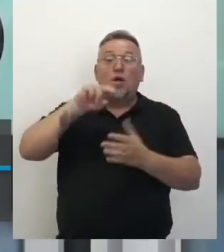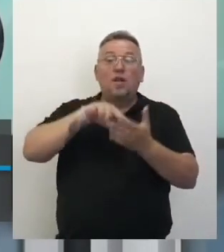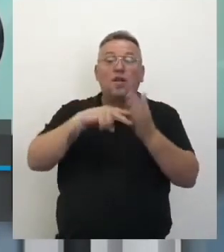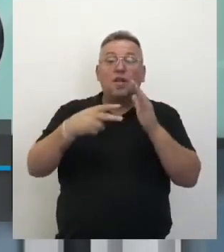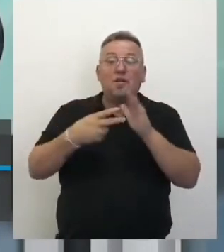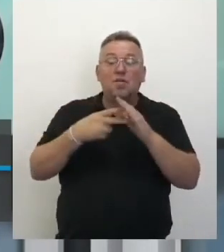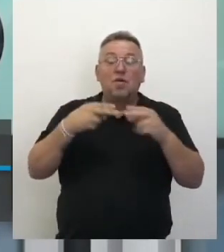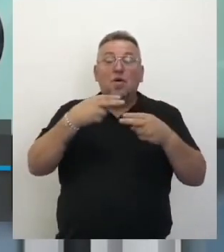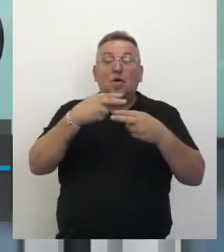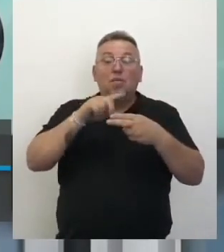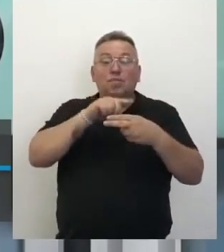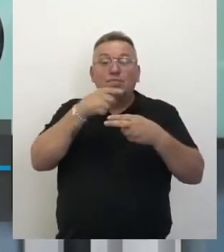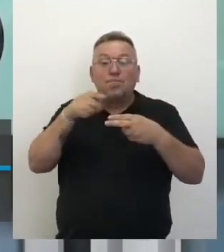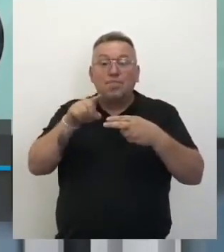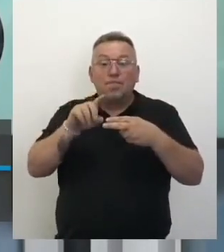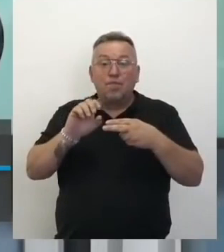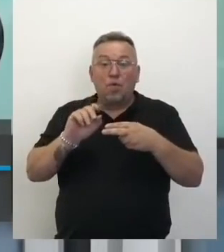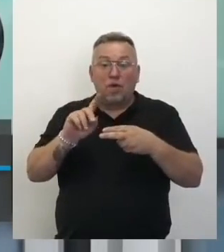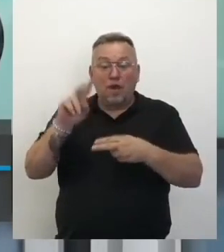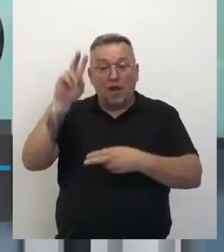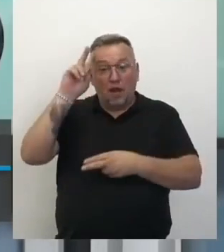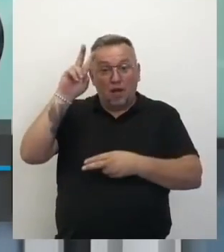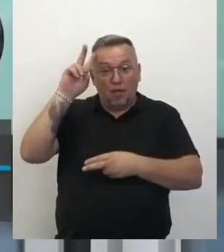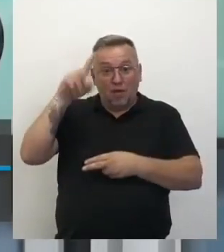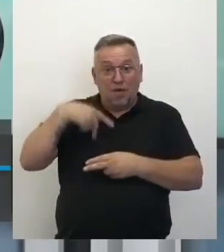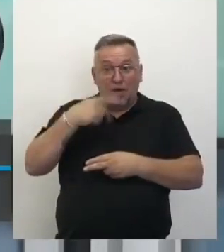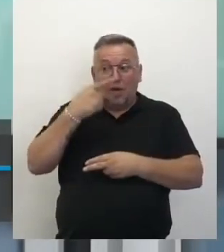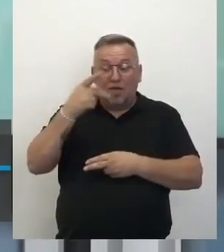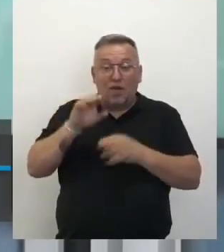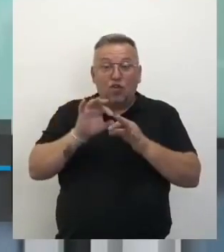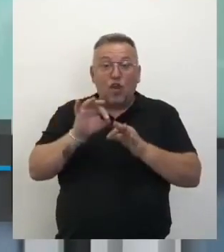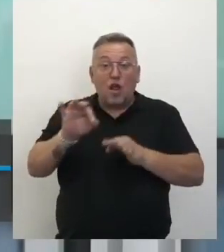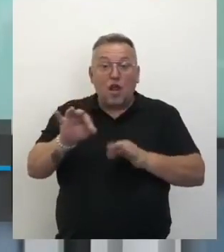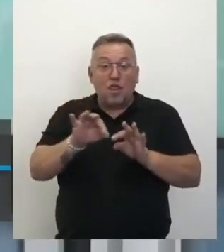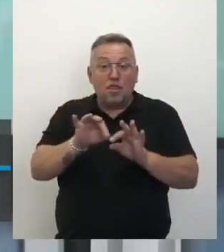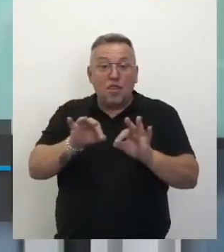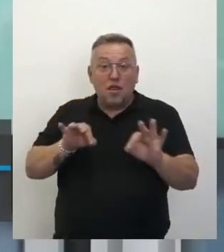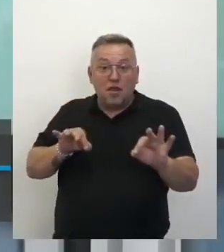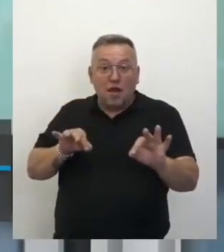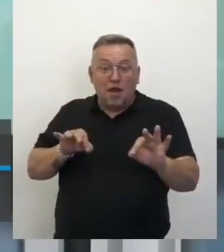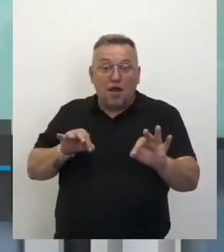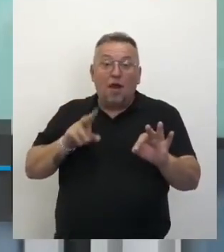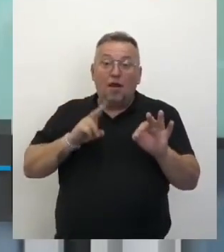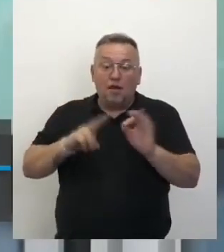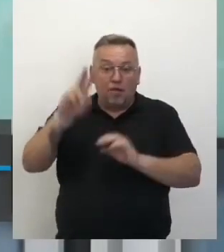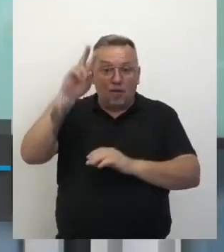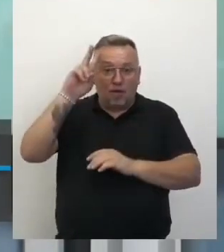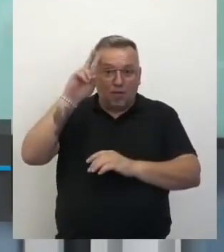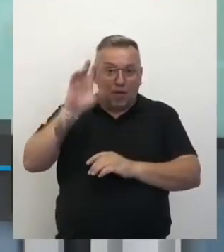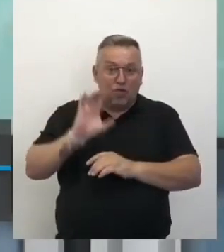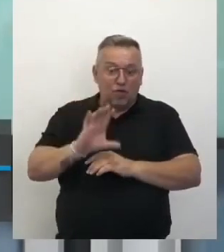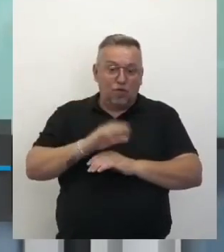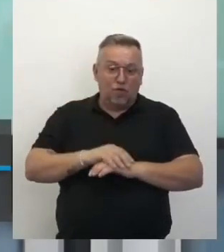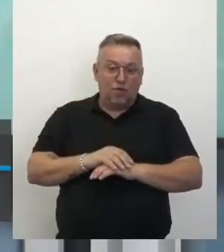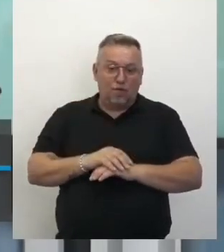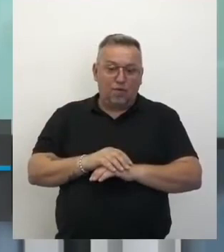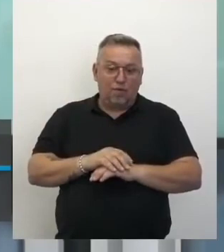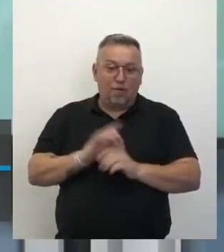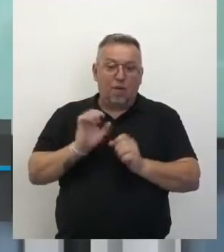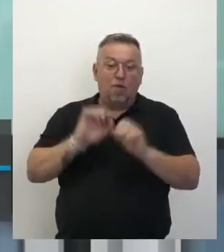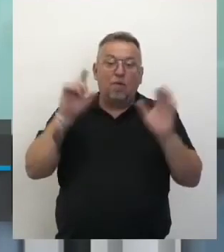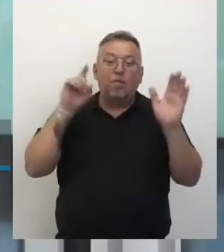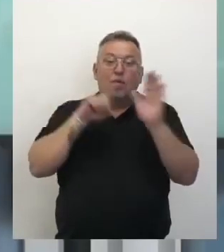estimar e do que é aproximar. Lembrando que nós estamos falando de grandeza, né, então sempre bom lembrar disso. Então aí eu já te faço a